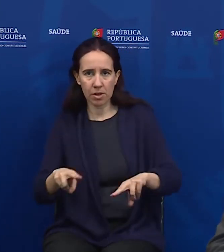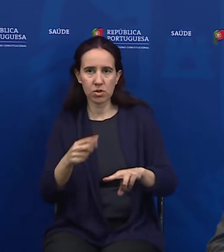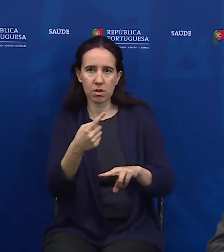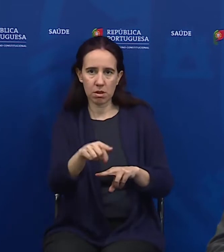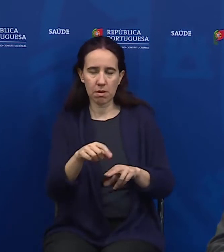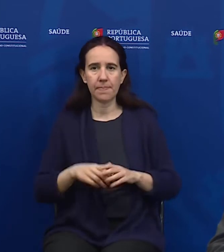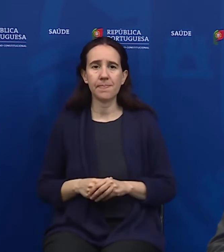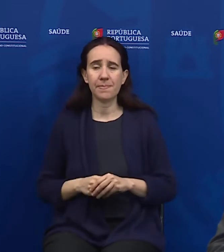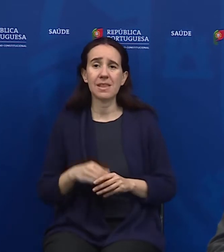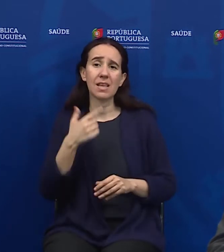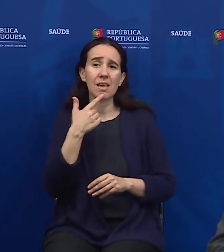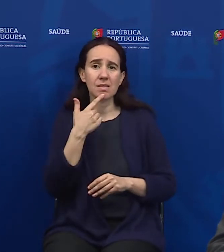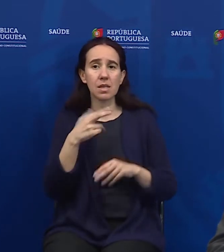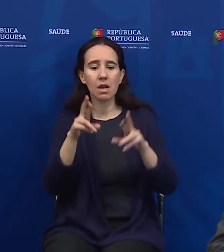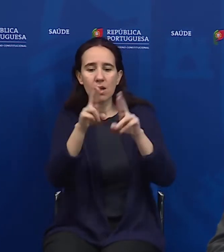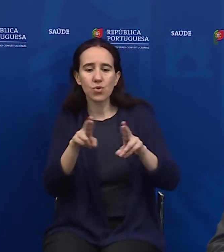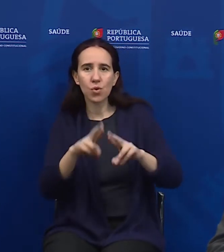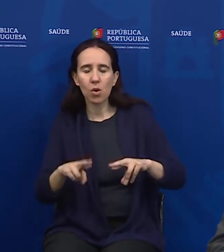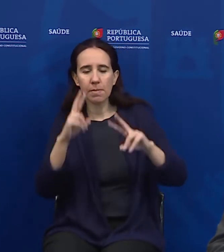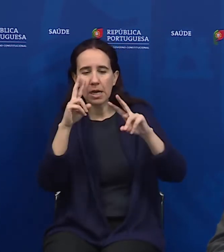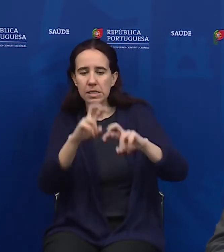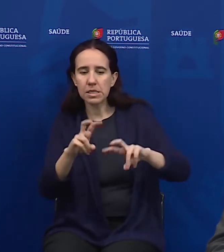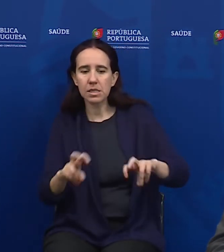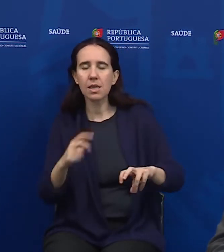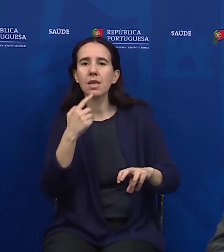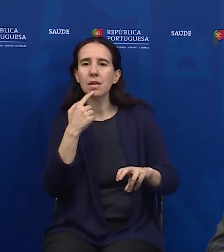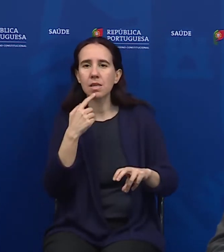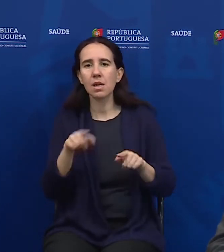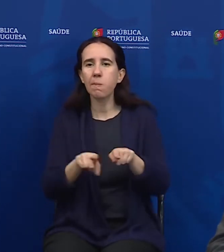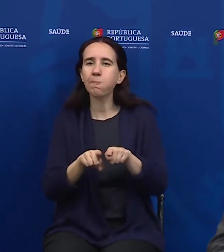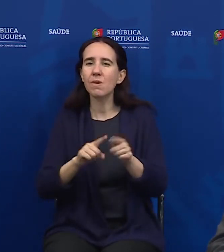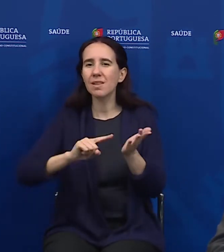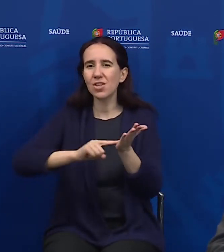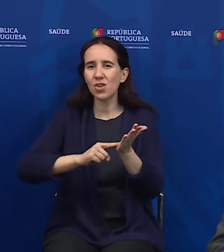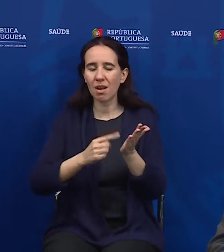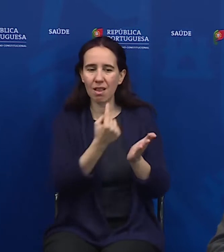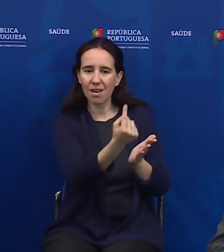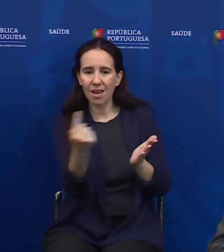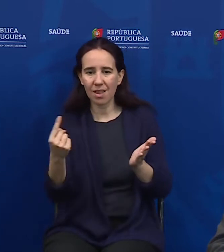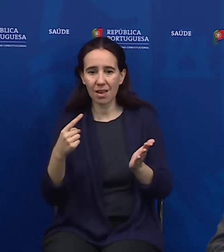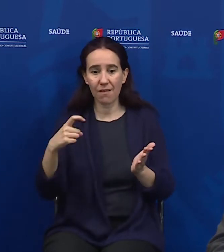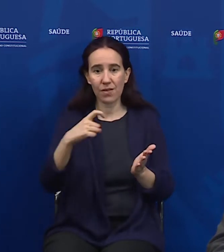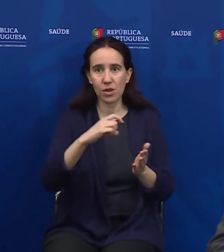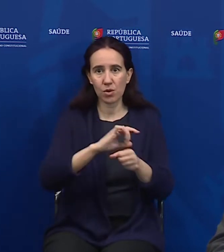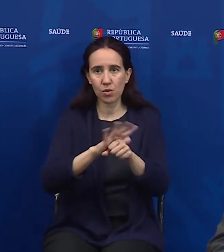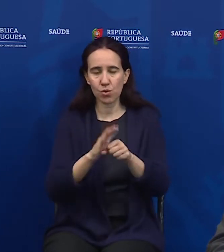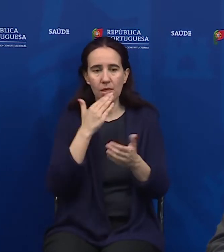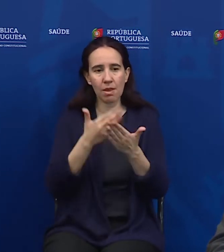trata-se da descodificação do genoma, ou seja, a impressão digital de cada coronavírus que infectou os